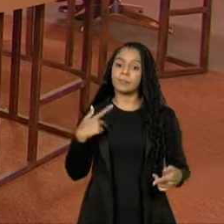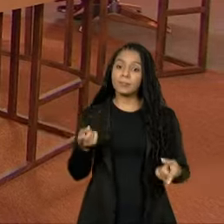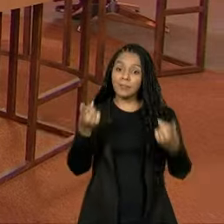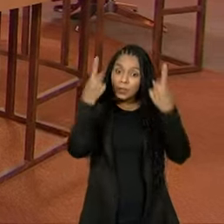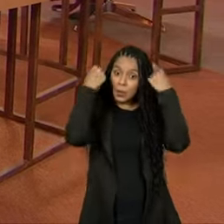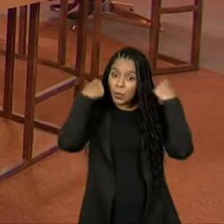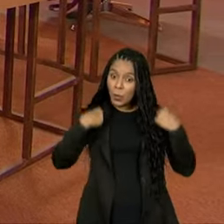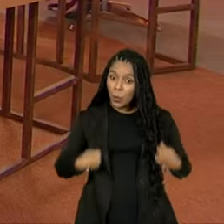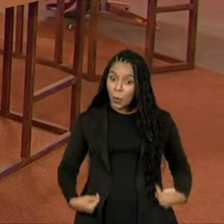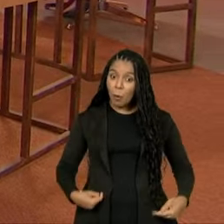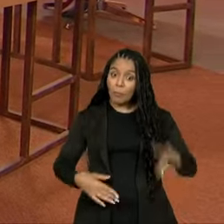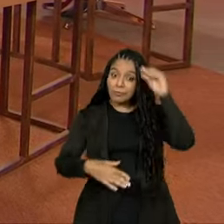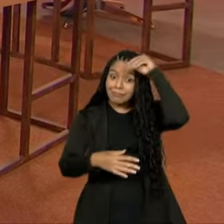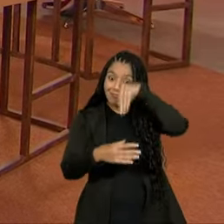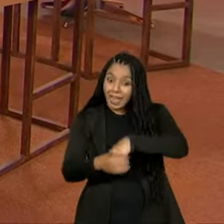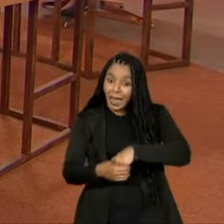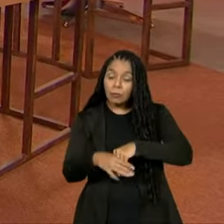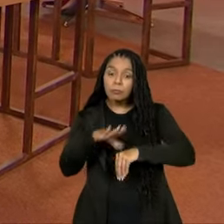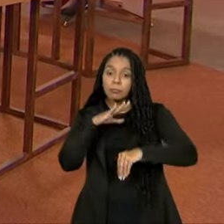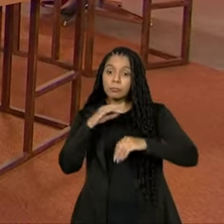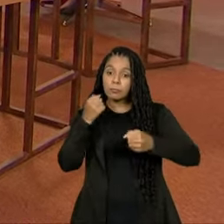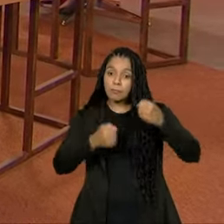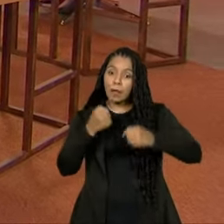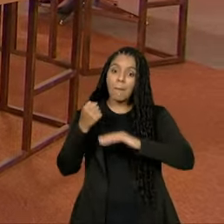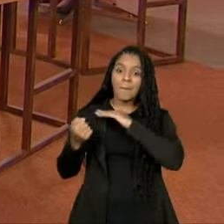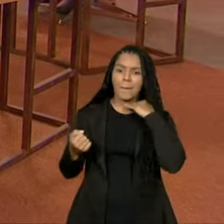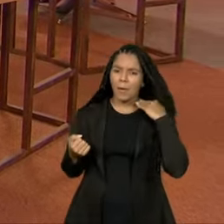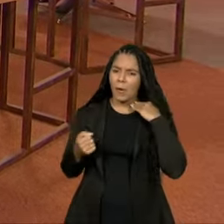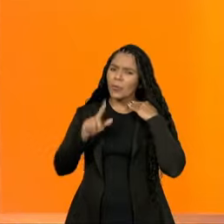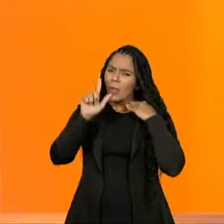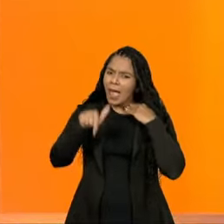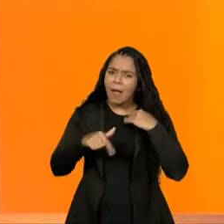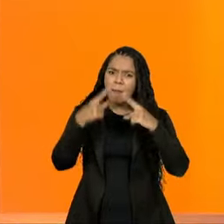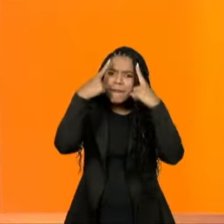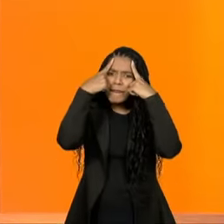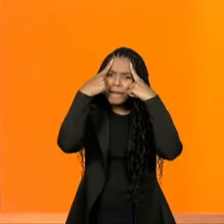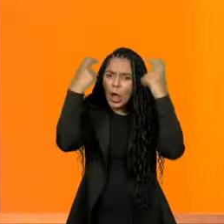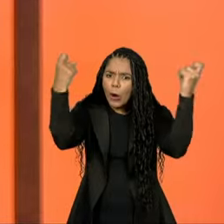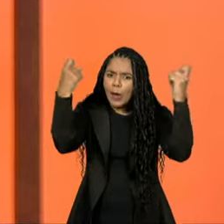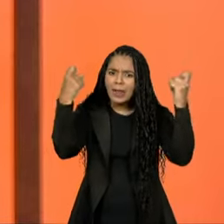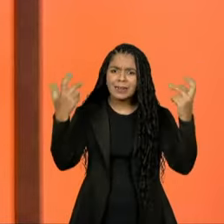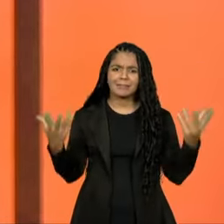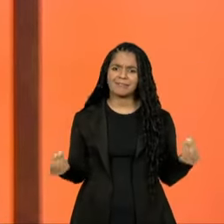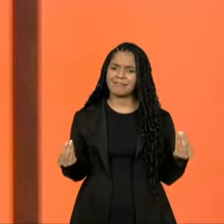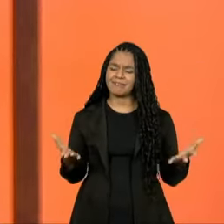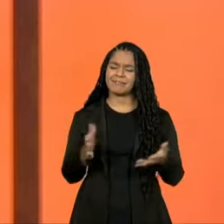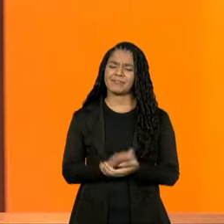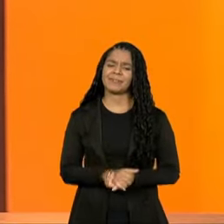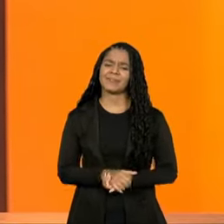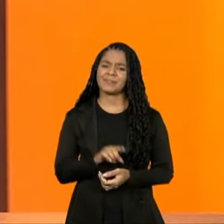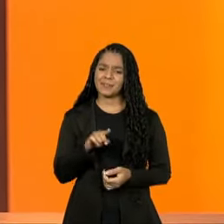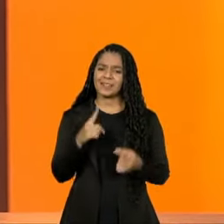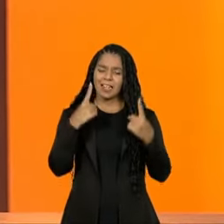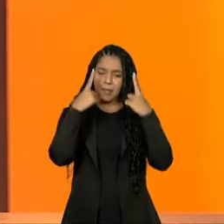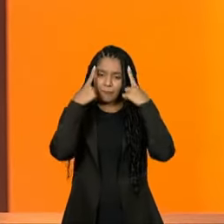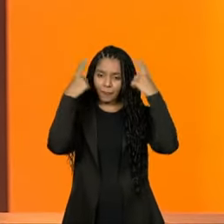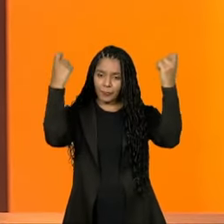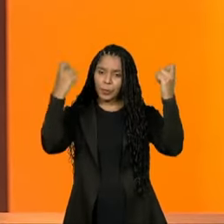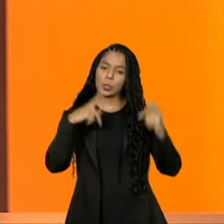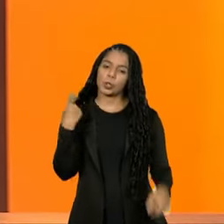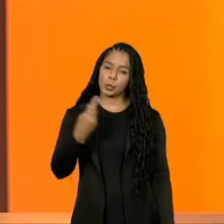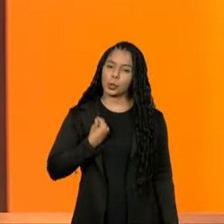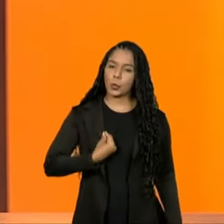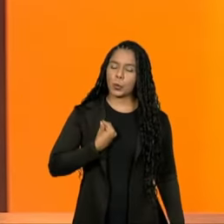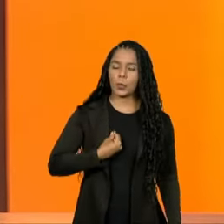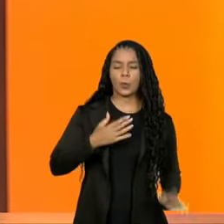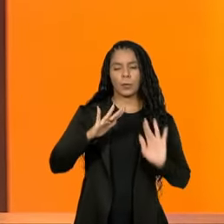dela dentro do carro. Assim, isso é um nível de violência. E essa violência, quer dizer, a gente convive